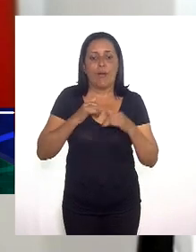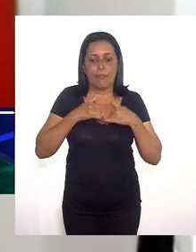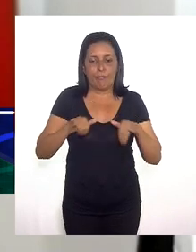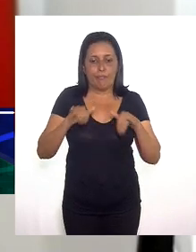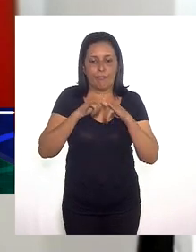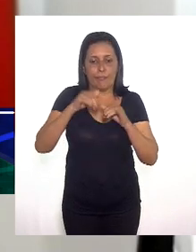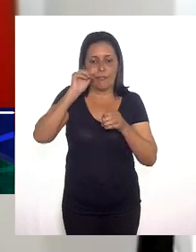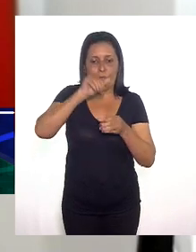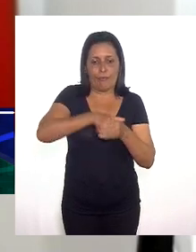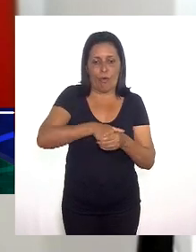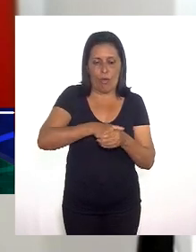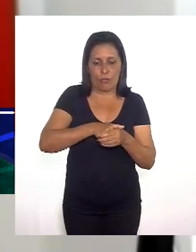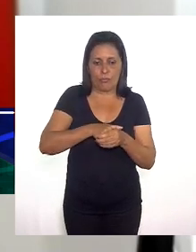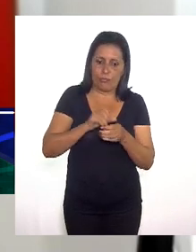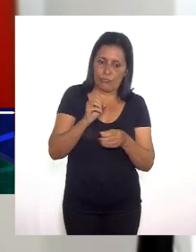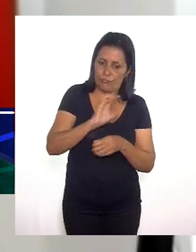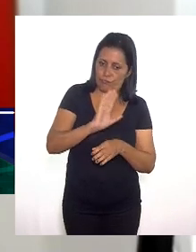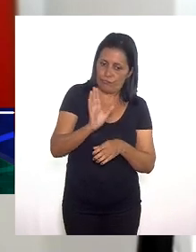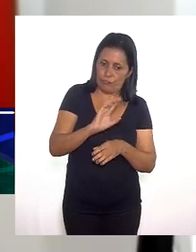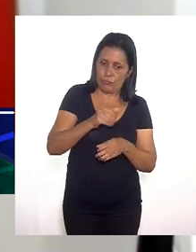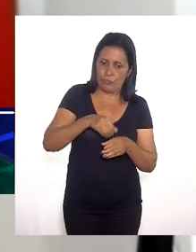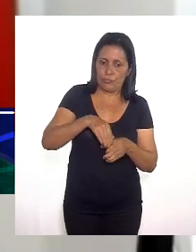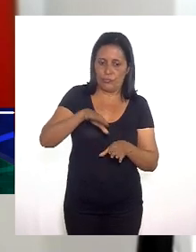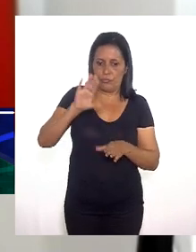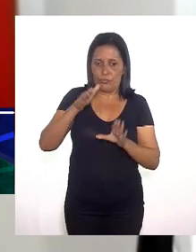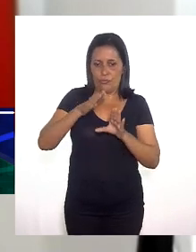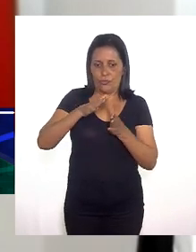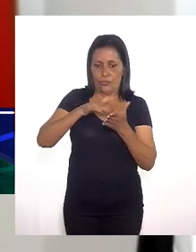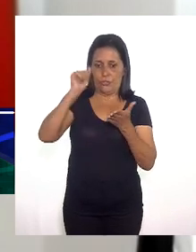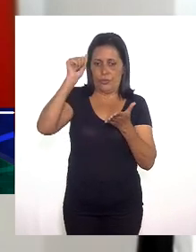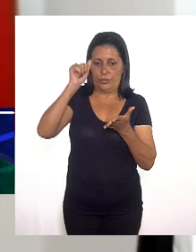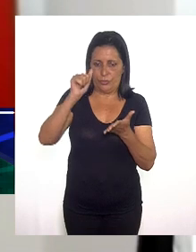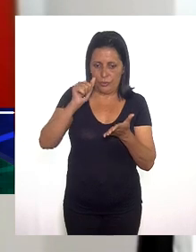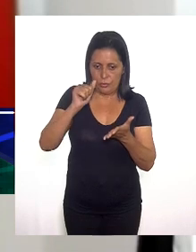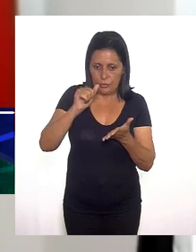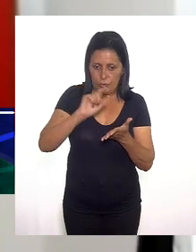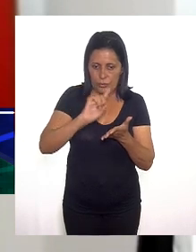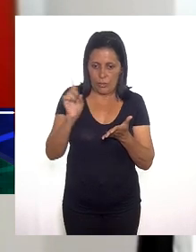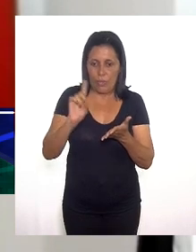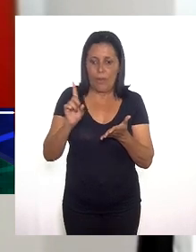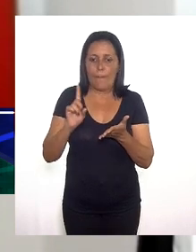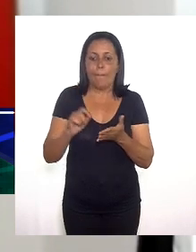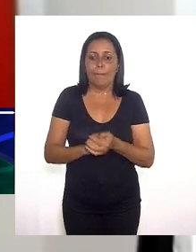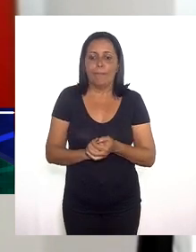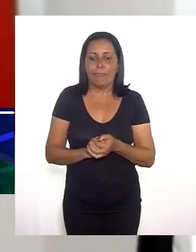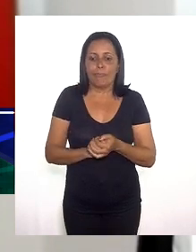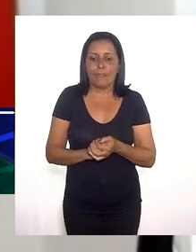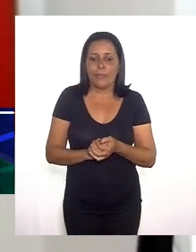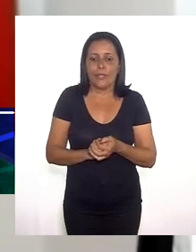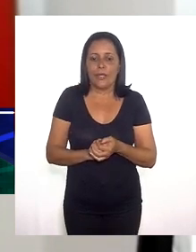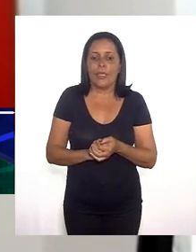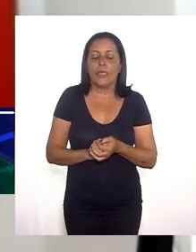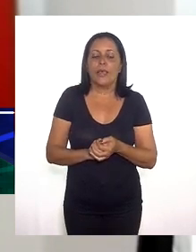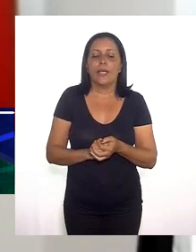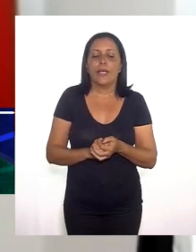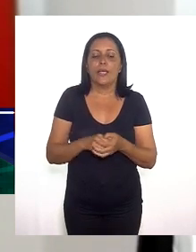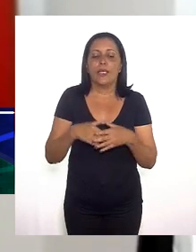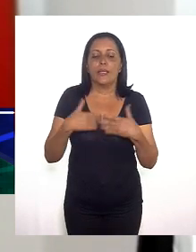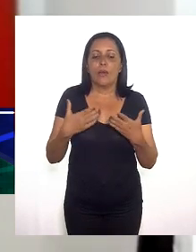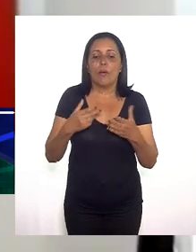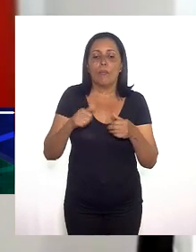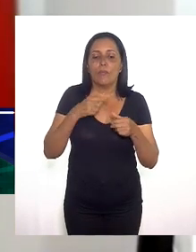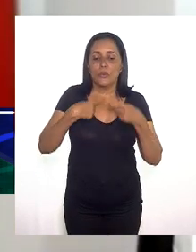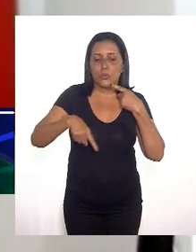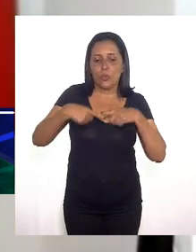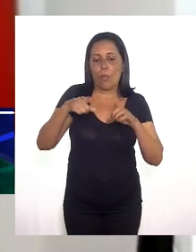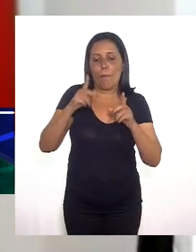pela abstenção do novo. Incluídos na ordem do dia, de acordo com o parágrafo 1º do artigo 47 do Regimento Interno, em tramitação ordinária, em primeira discussão,